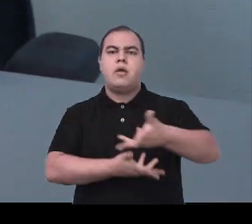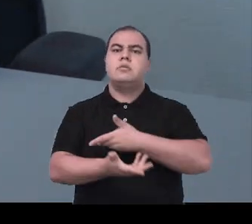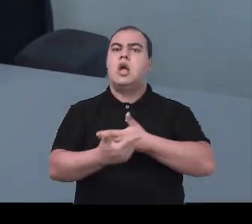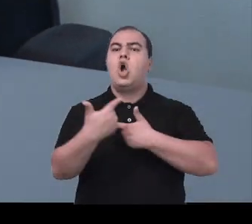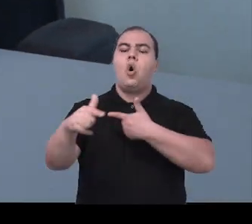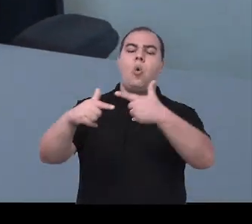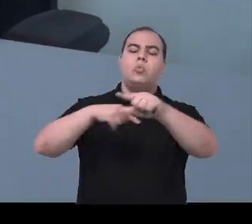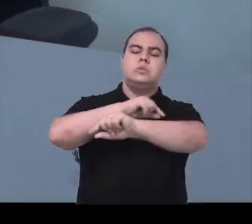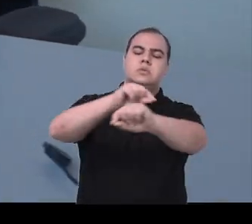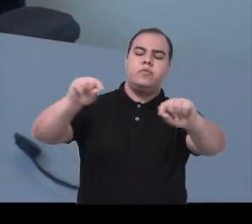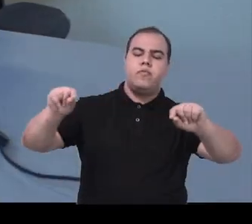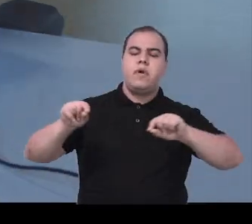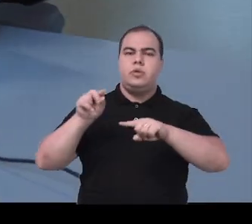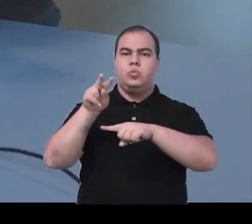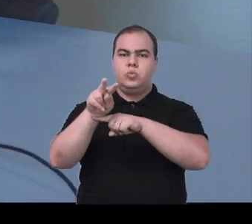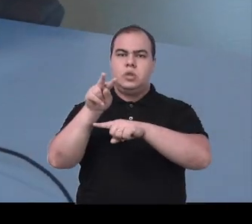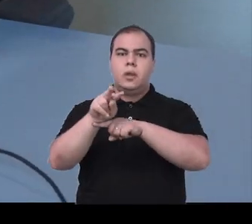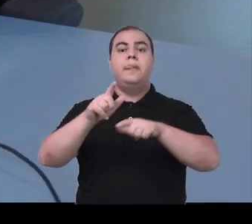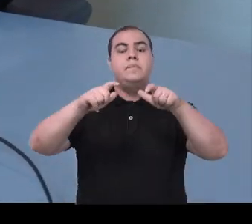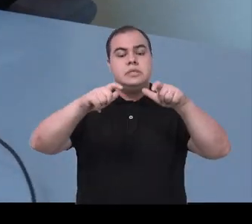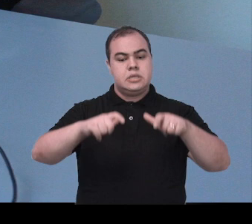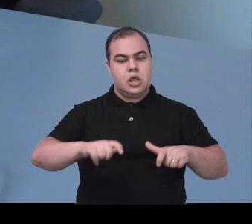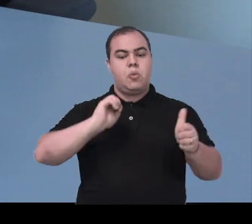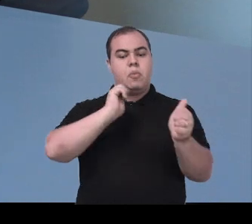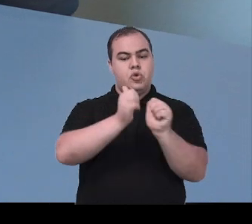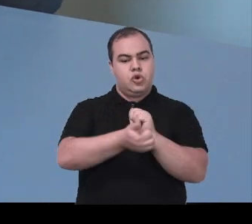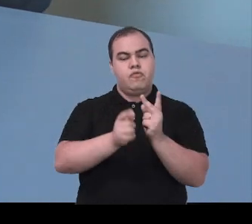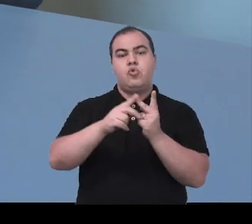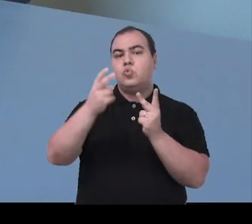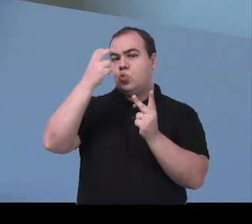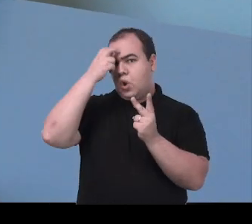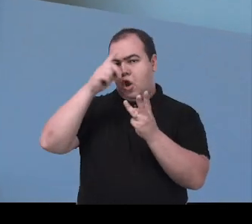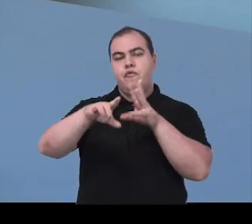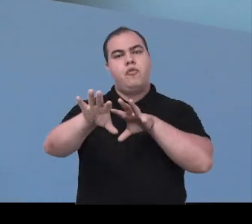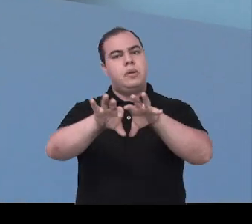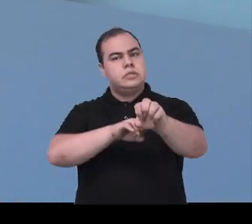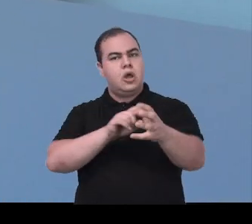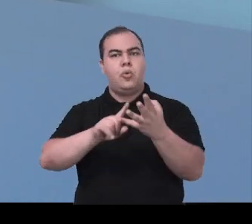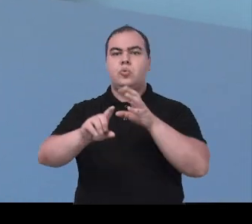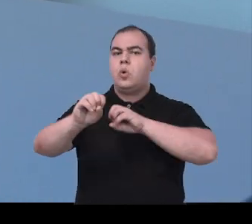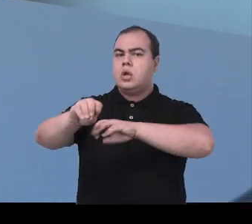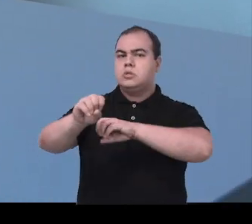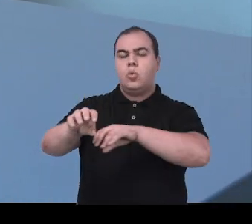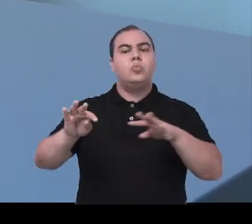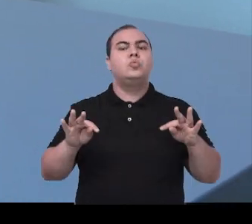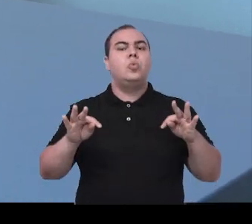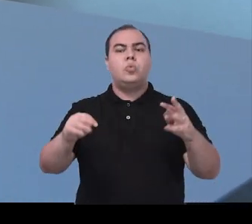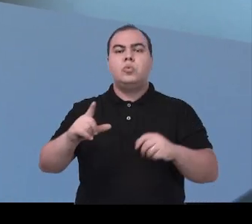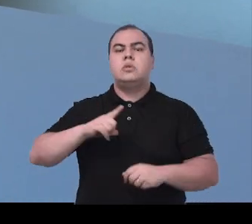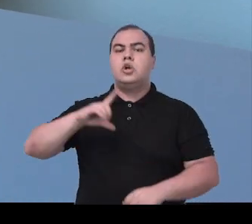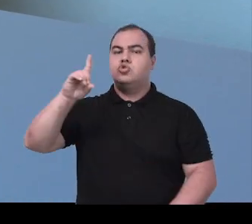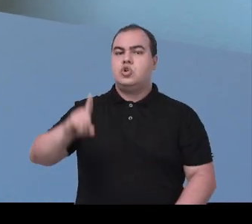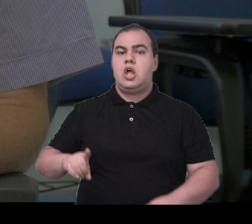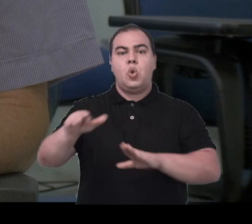em outras esferas de cuidado, seja esportivo, cultural, de formação, educação, todo mundo tem o